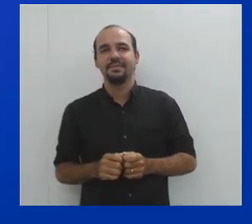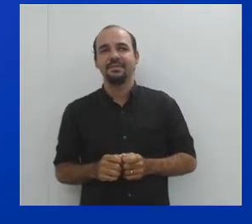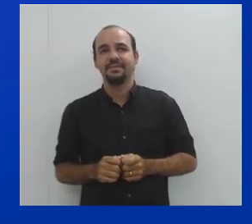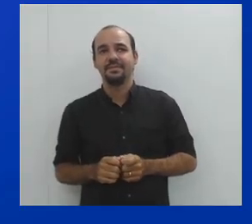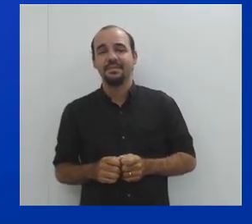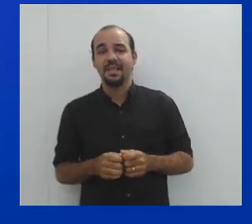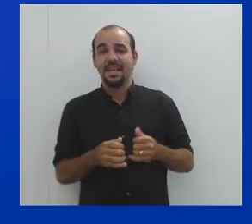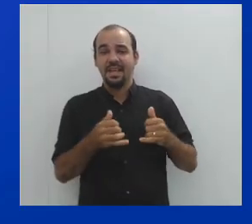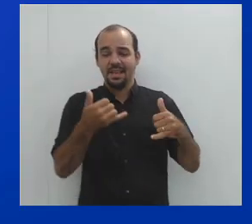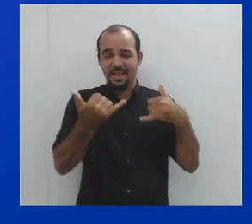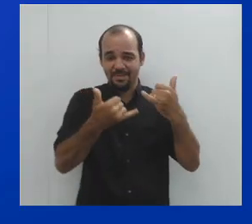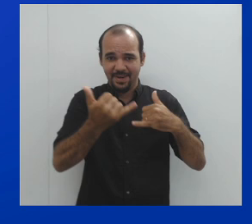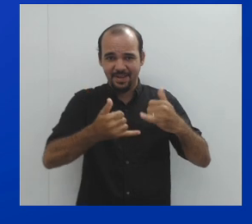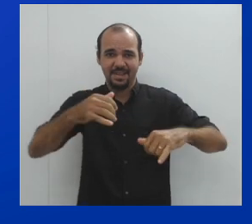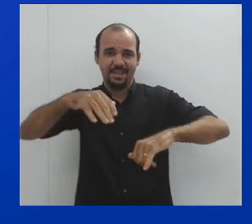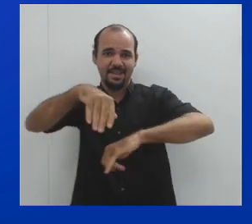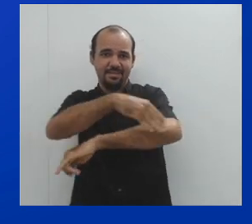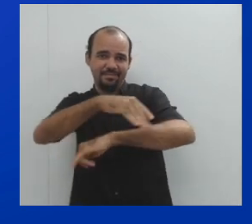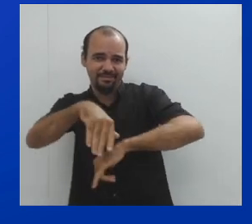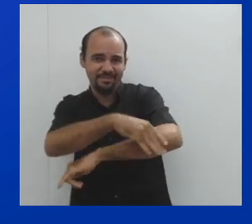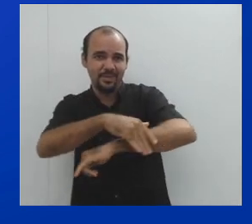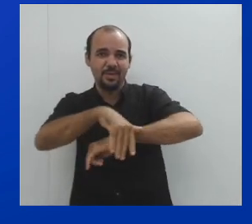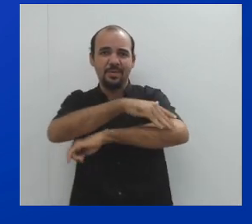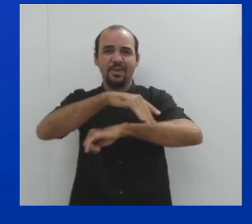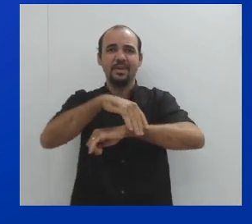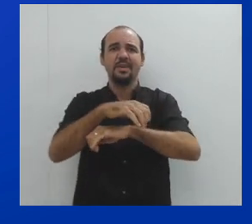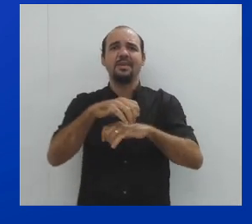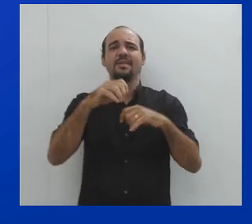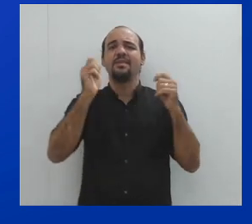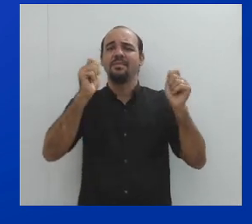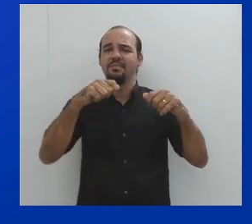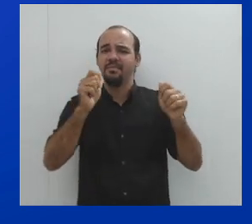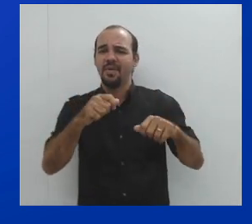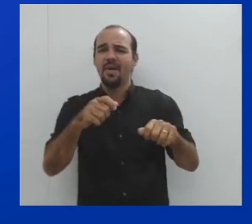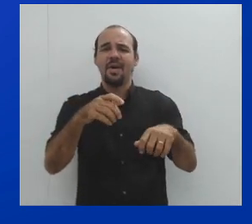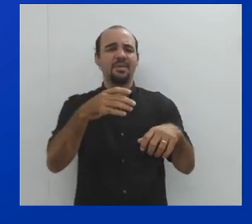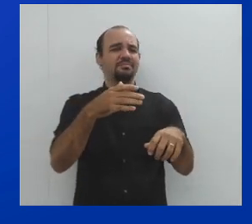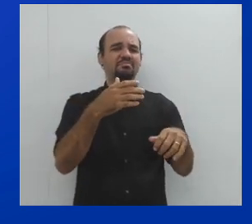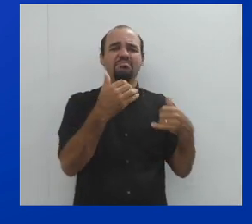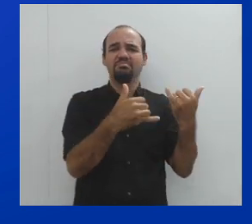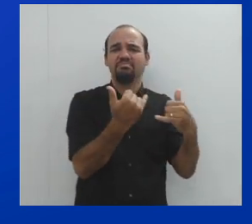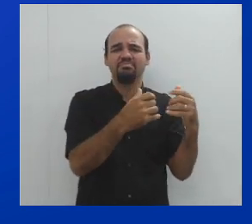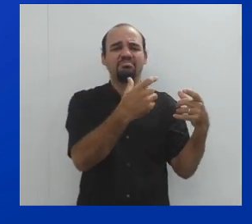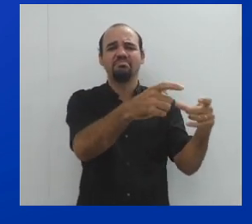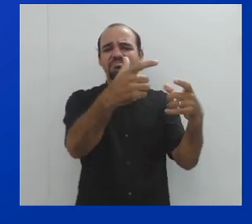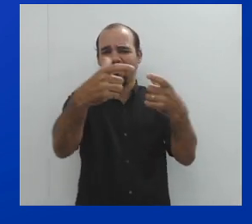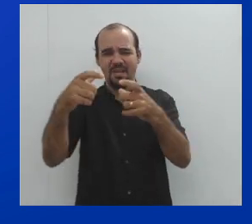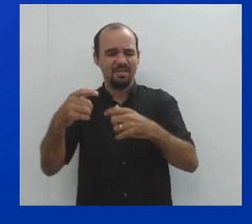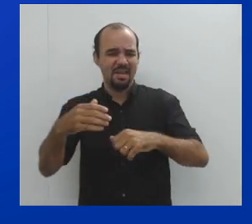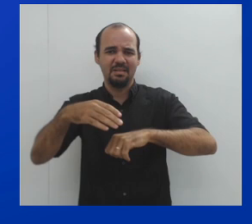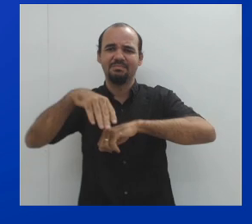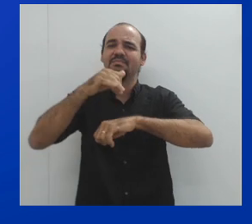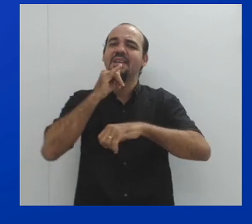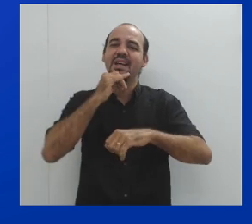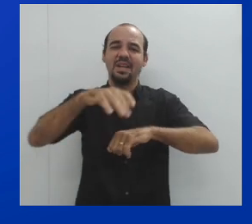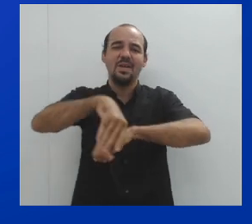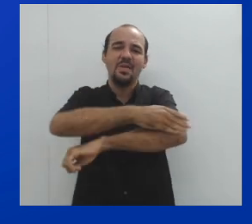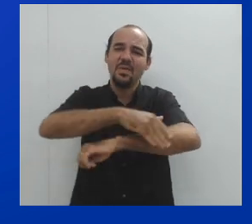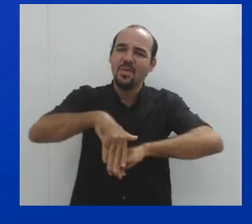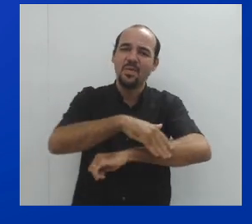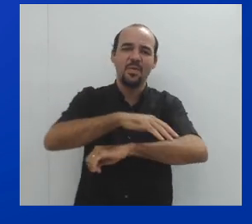Os jogos populares, eles podem acontecer, ser praticados em diversos locais. Por exemplo, calçadas,